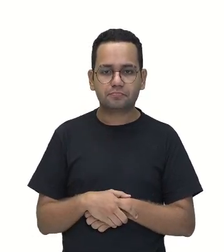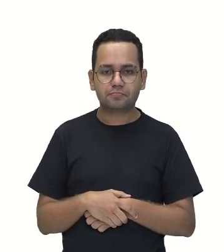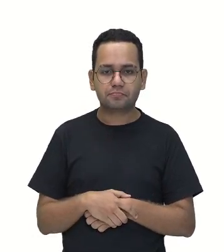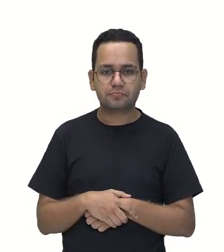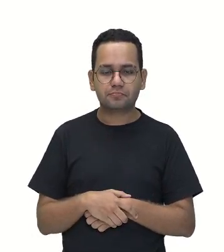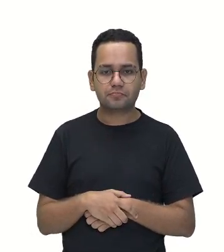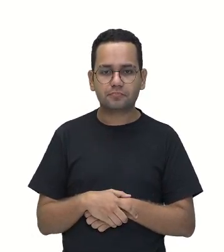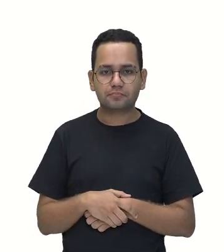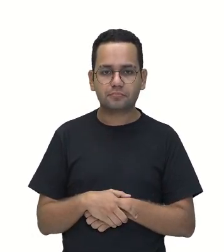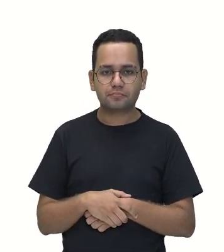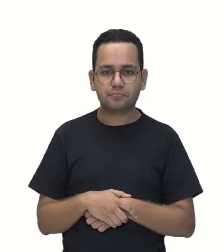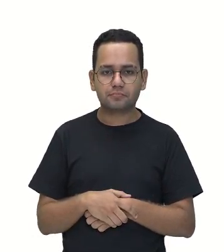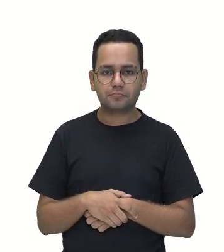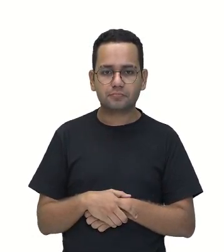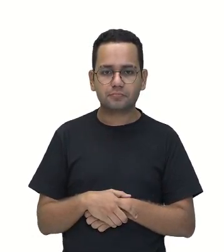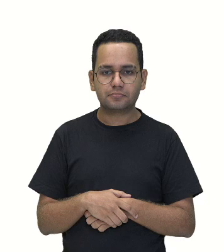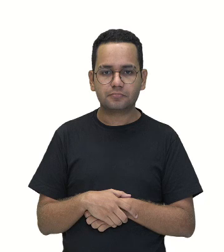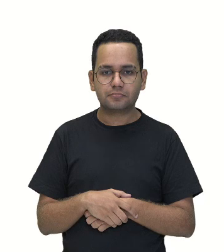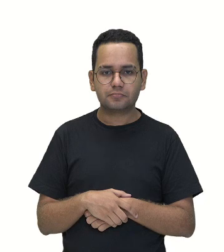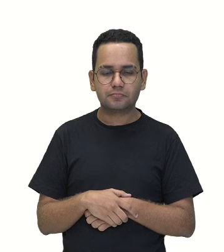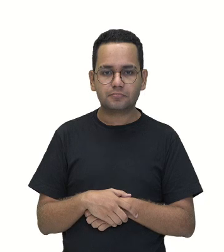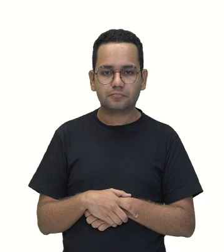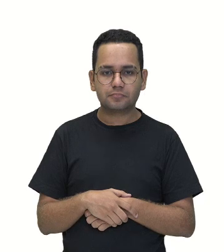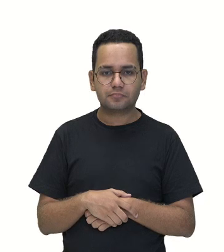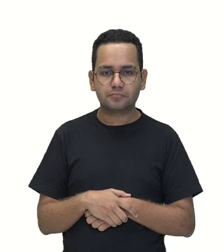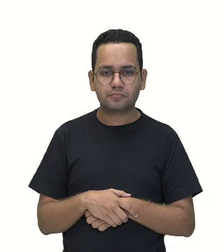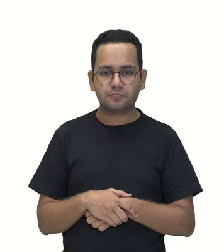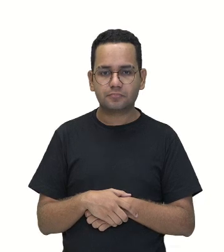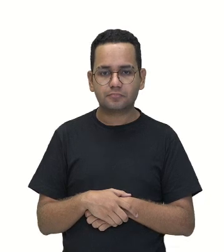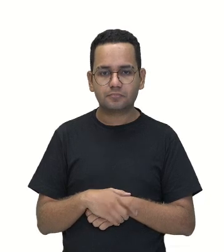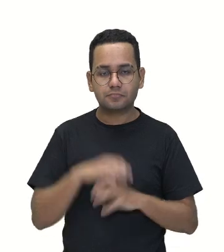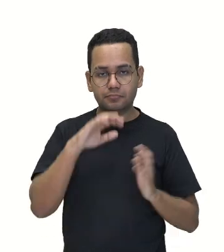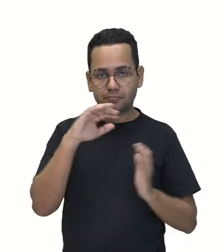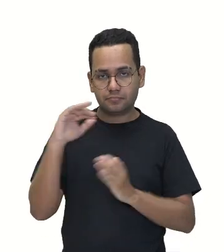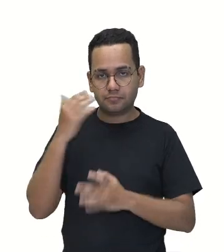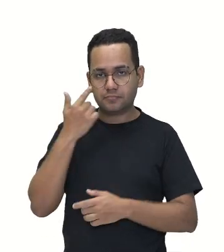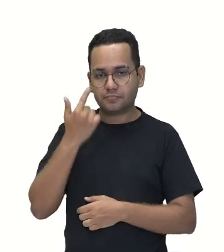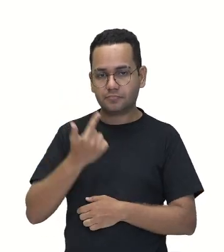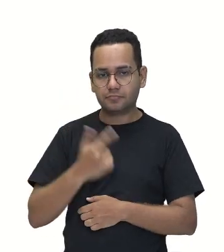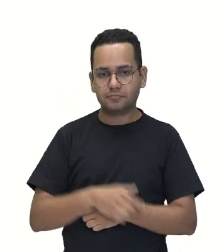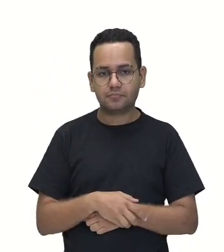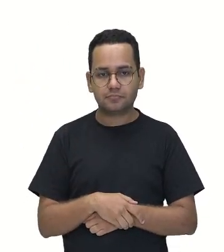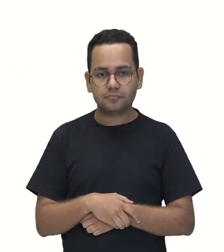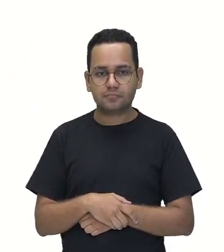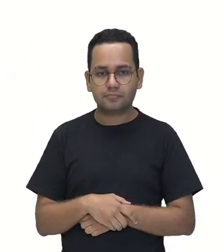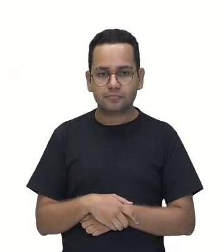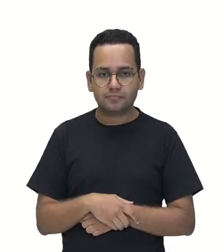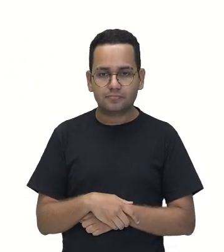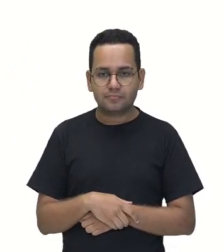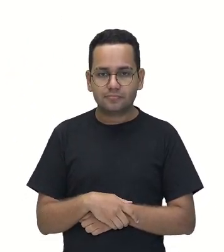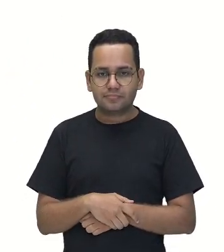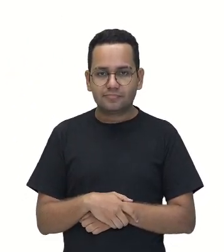6 deixa deixa eu colocar aqui para baixo para não atrapalhar a transmissão de libras